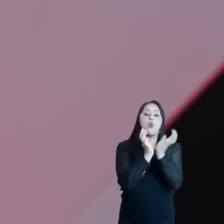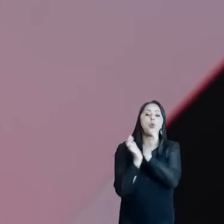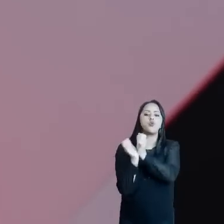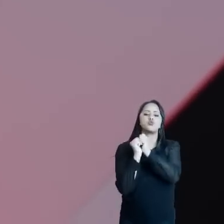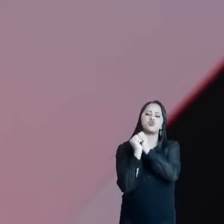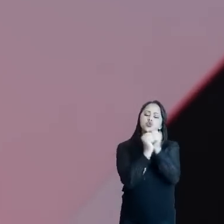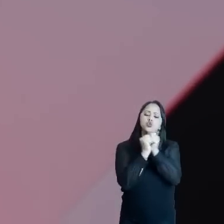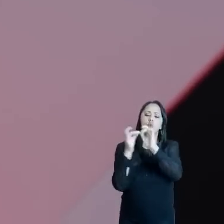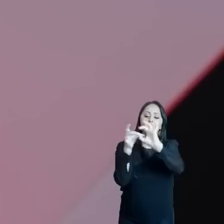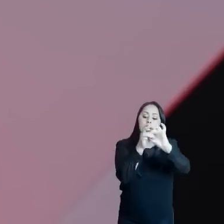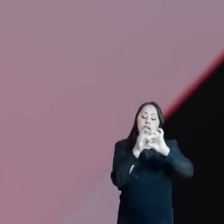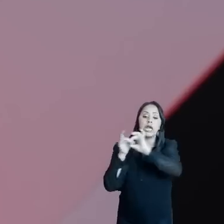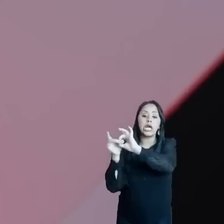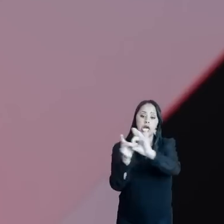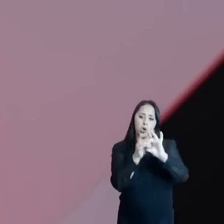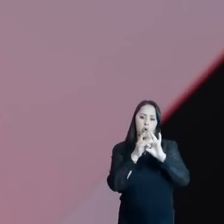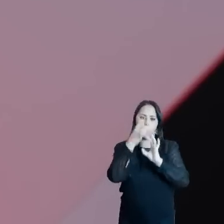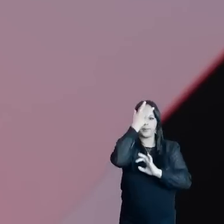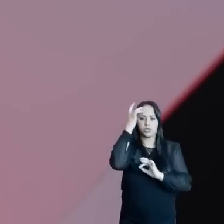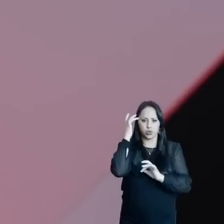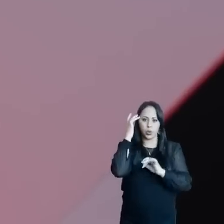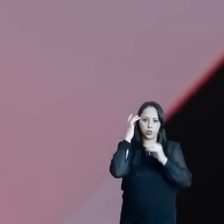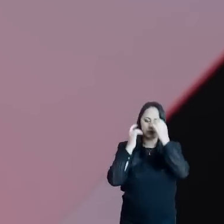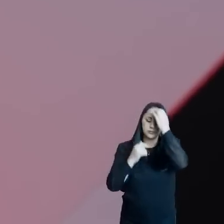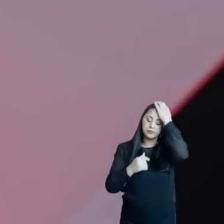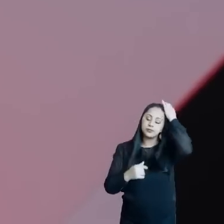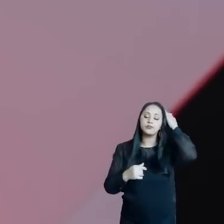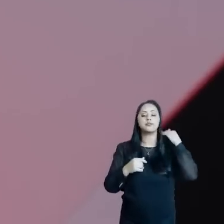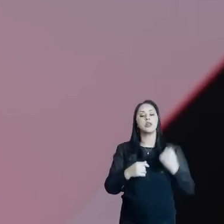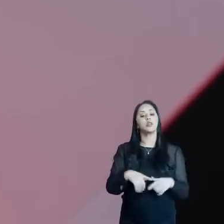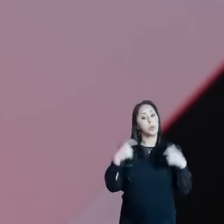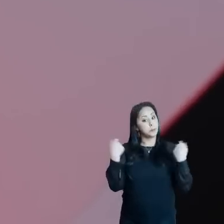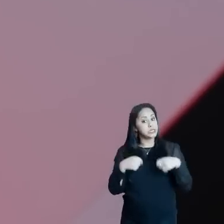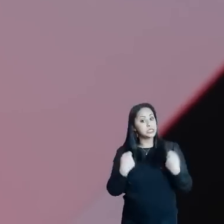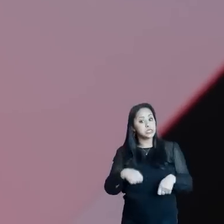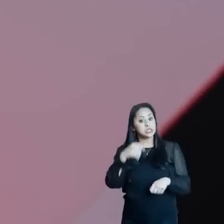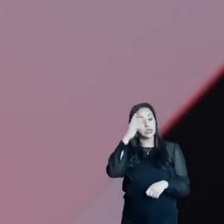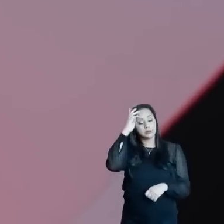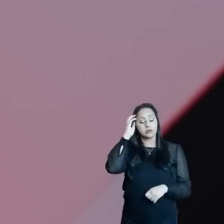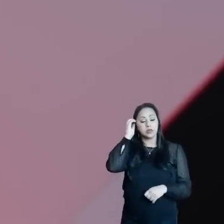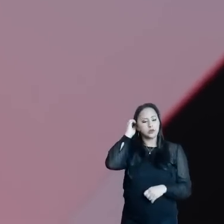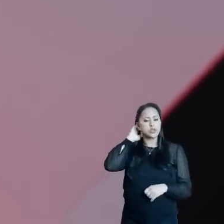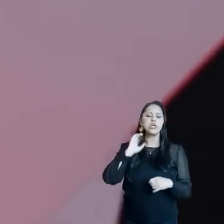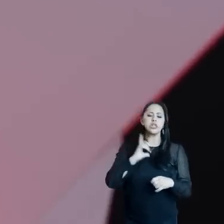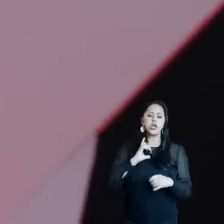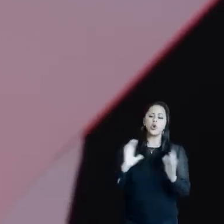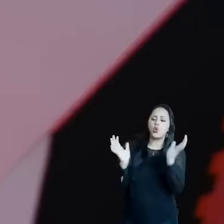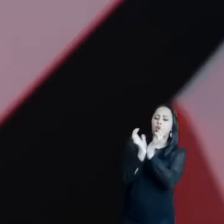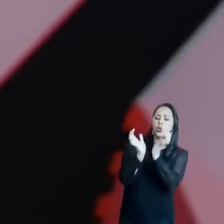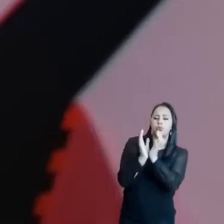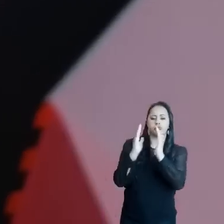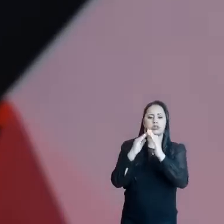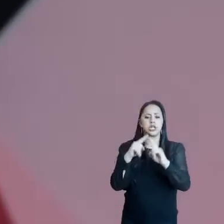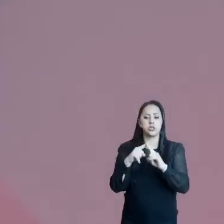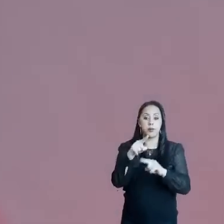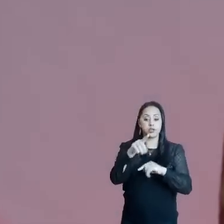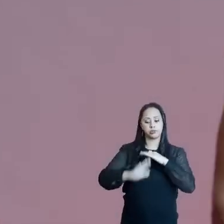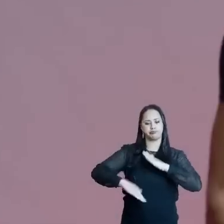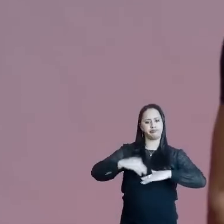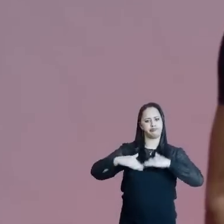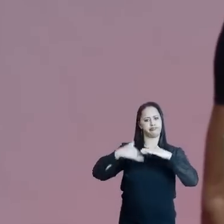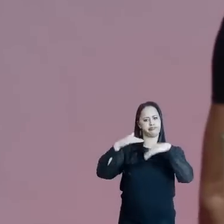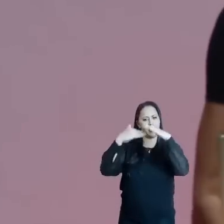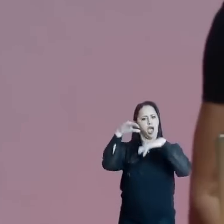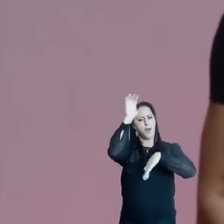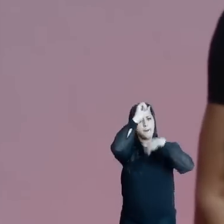membro, tá? Você é um membro de um corpo e a cabeça é Cristo. É necessário que você pertença a esse corpo para que você cresça. Muitas